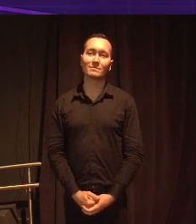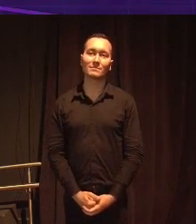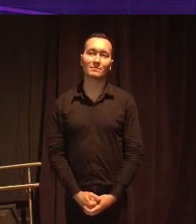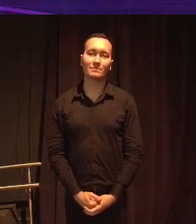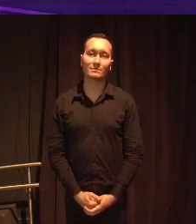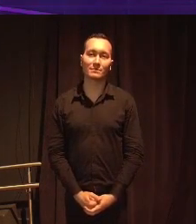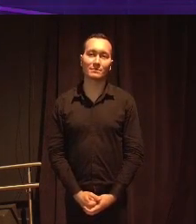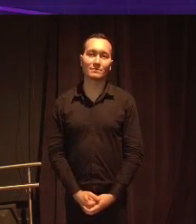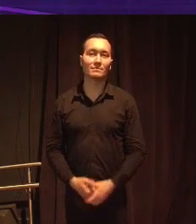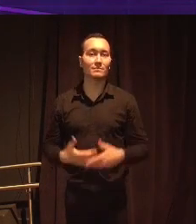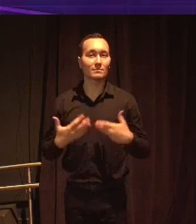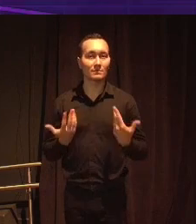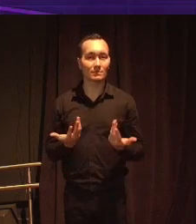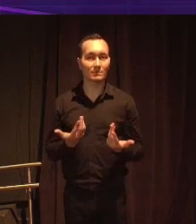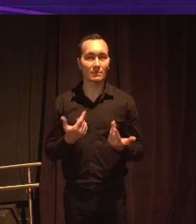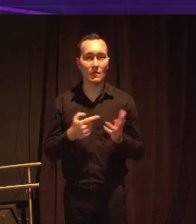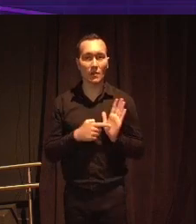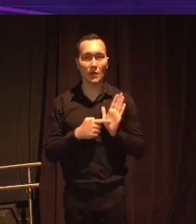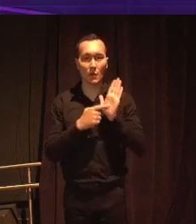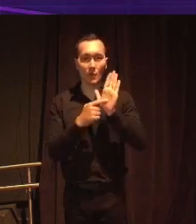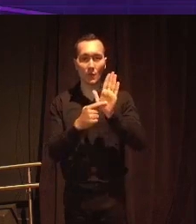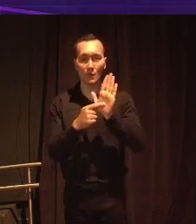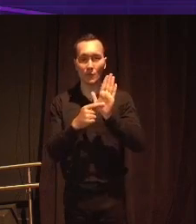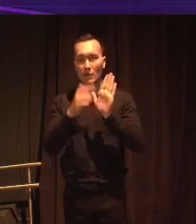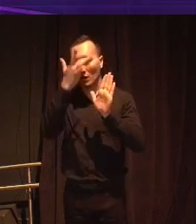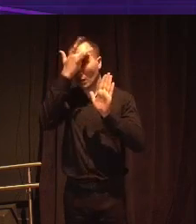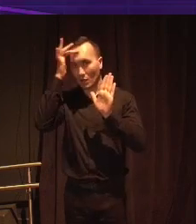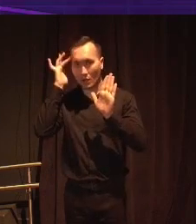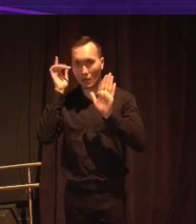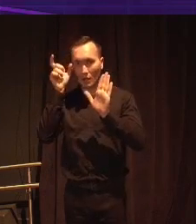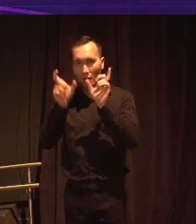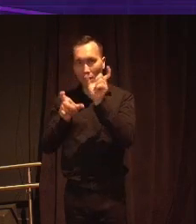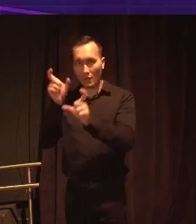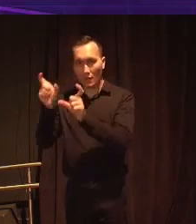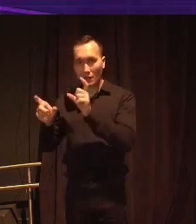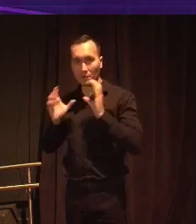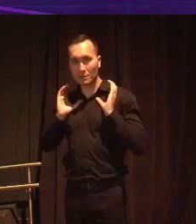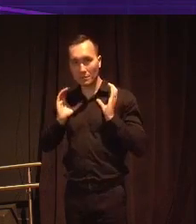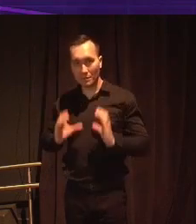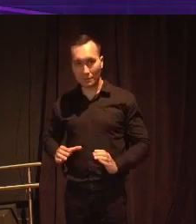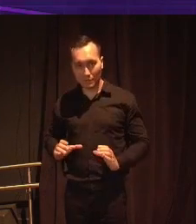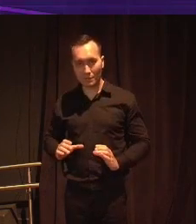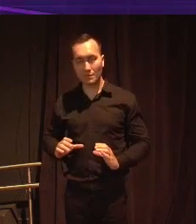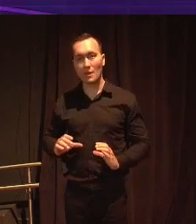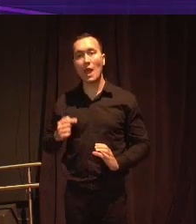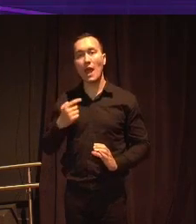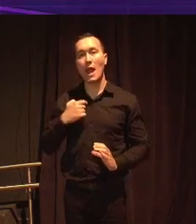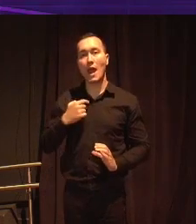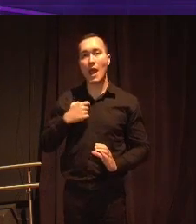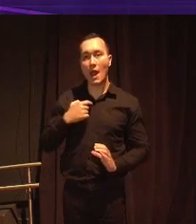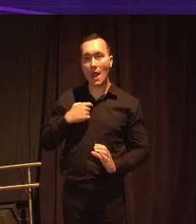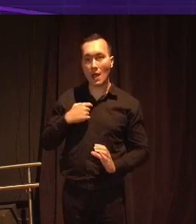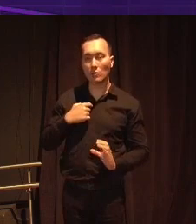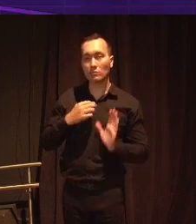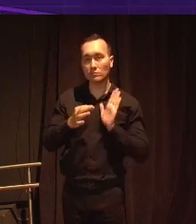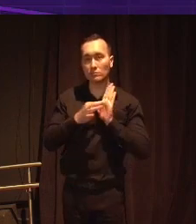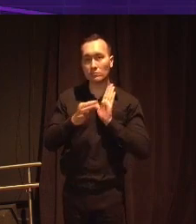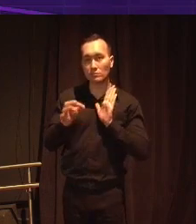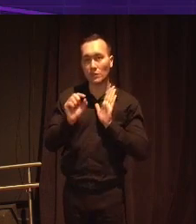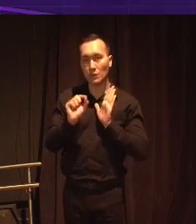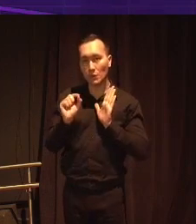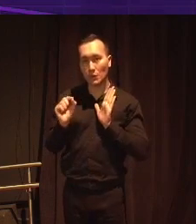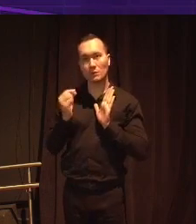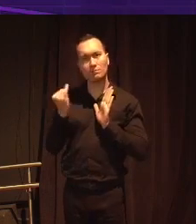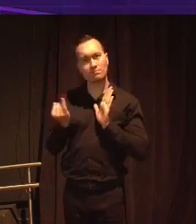Bom, aqui eu trouxe alguns comportamentos que eu considero aí muito relevantes aí para um time de